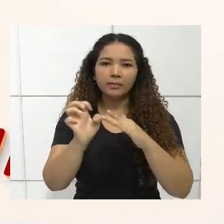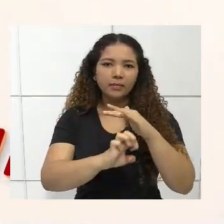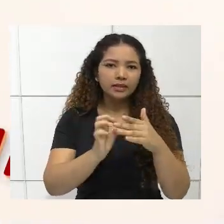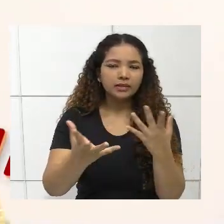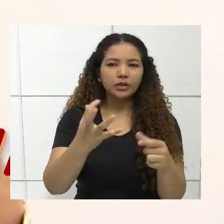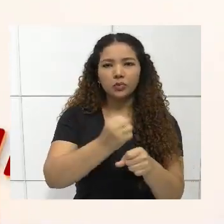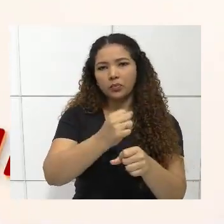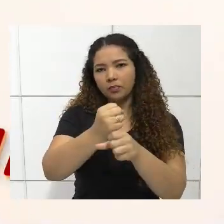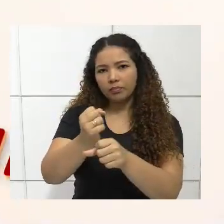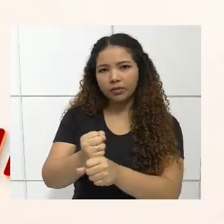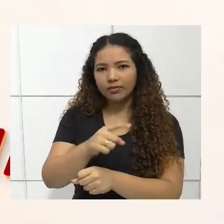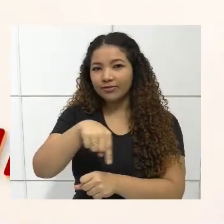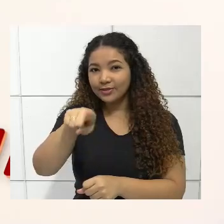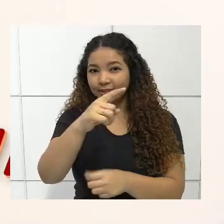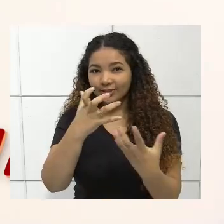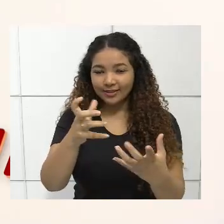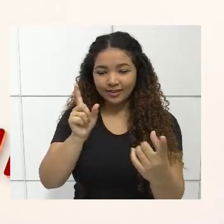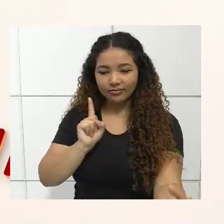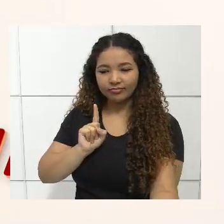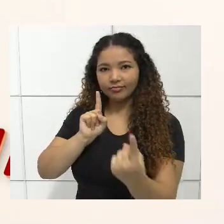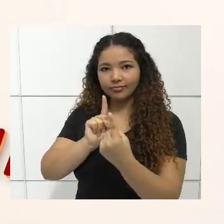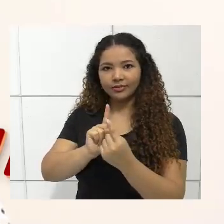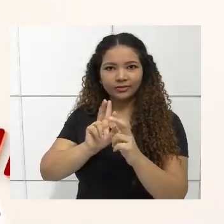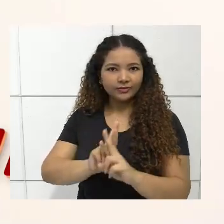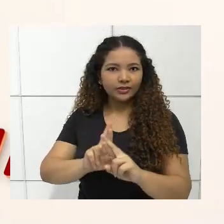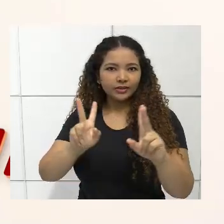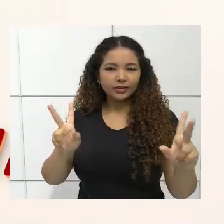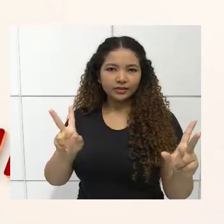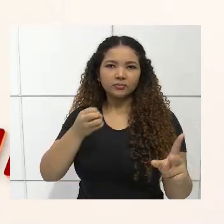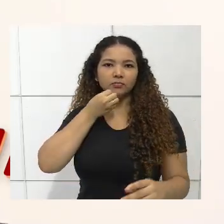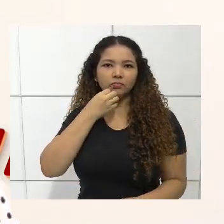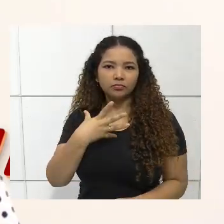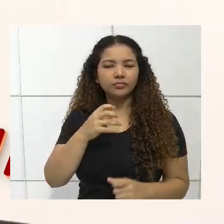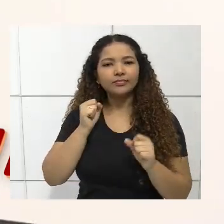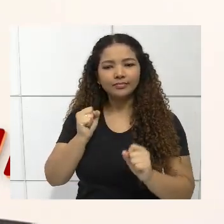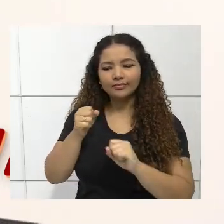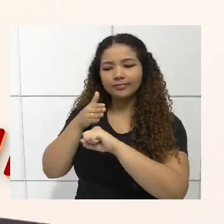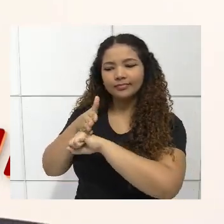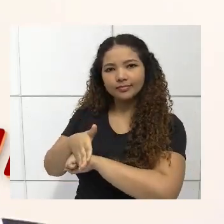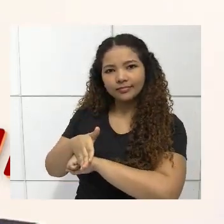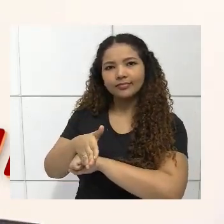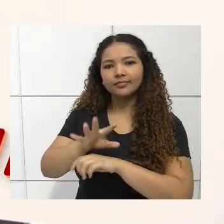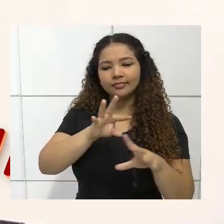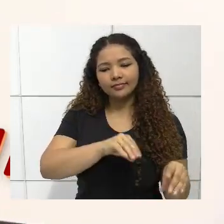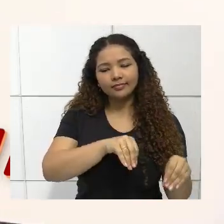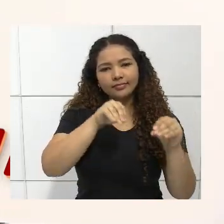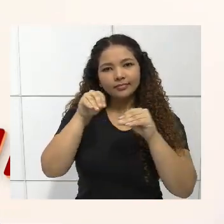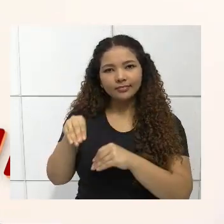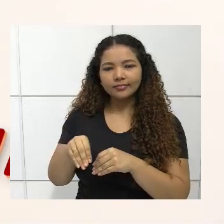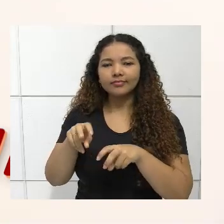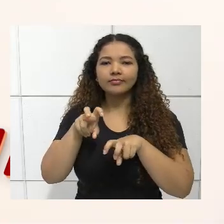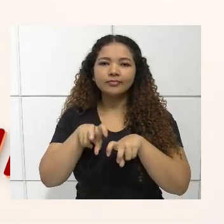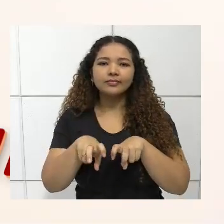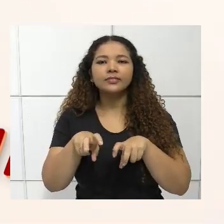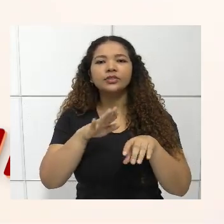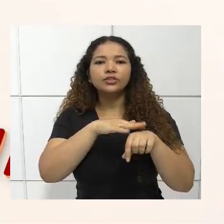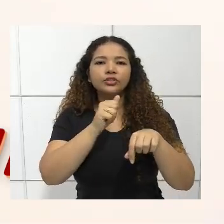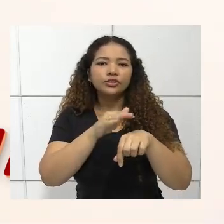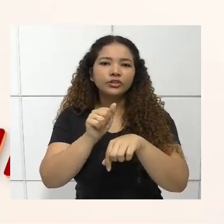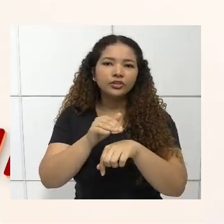você quer um atendimento diferenciado para os seus clientes, você pode vir para cá, trazer o seu cliente, fazer o seu atendimento aqui, que